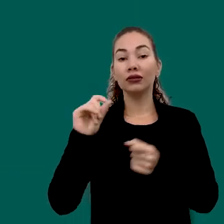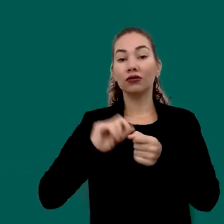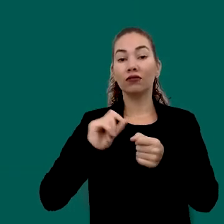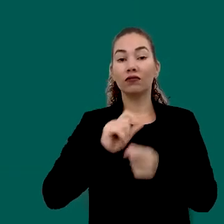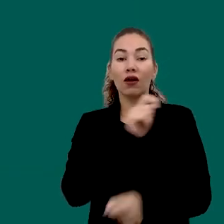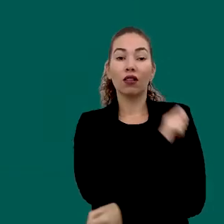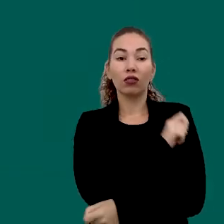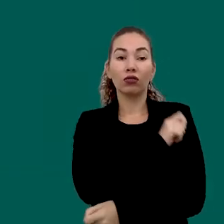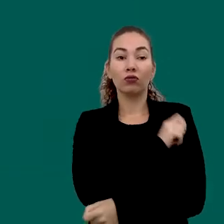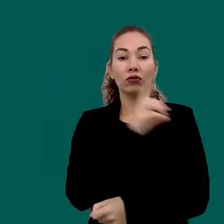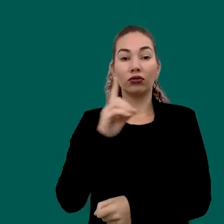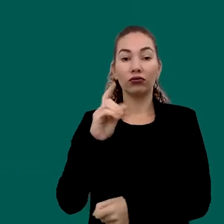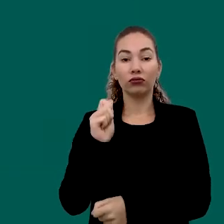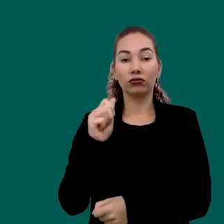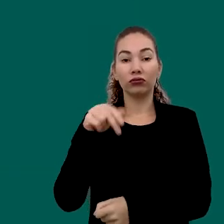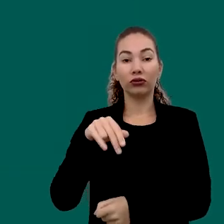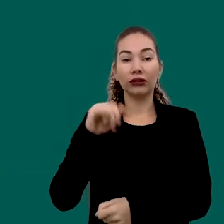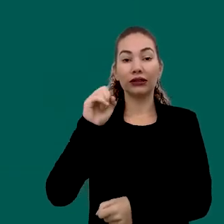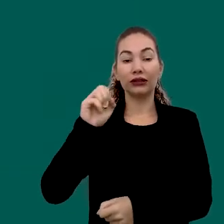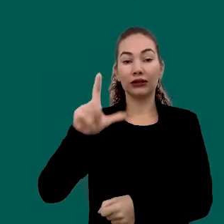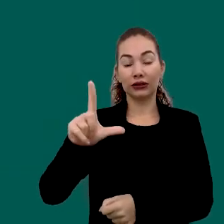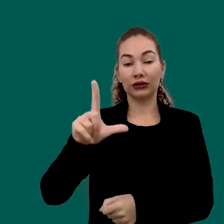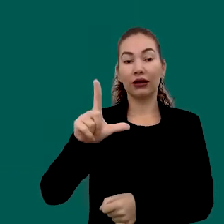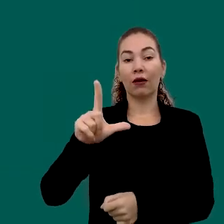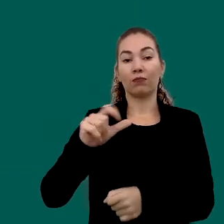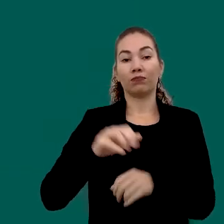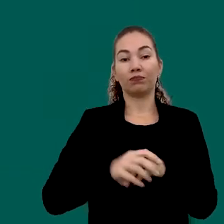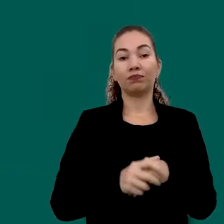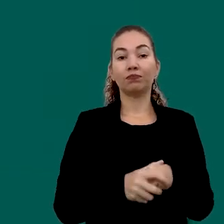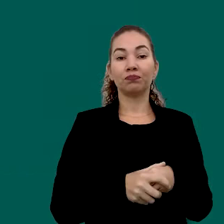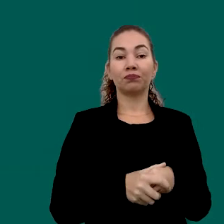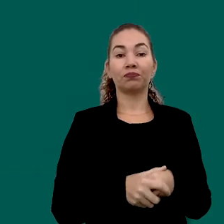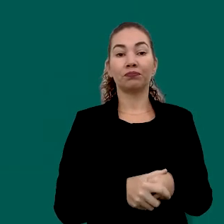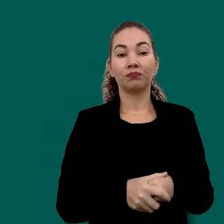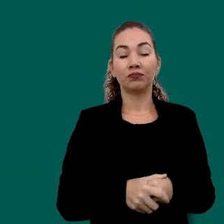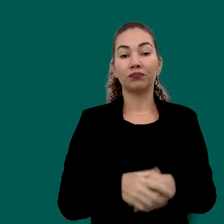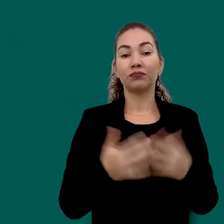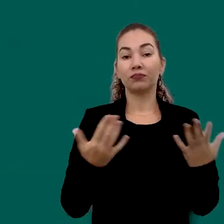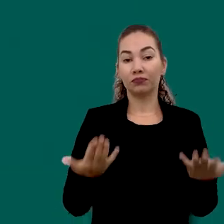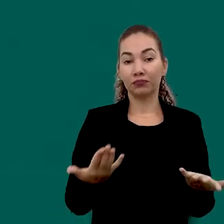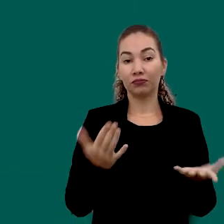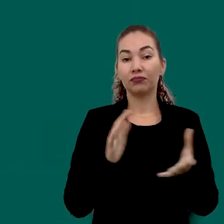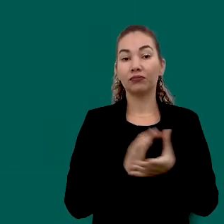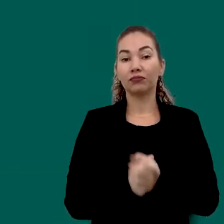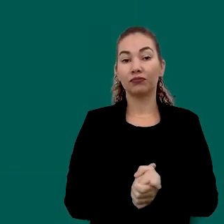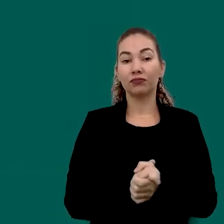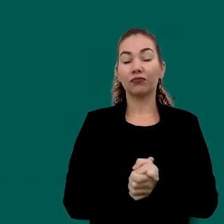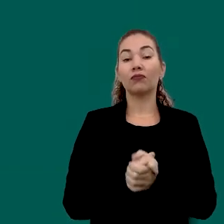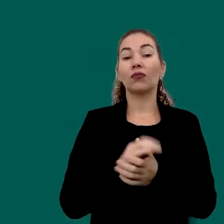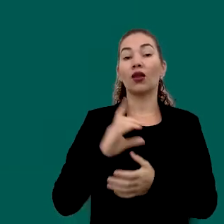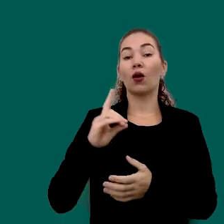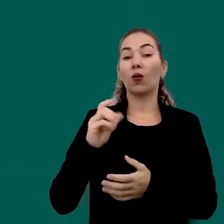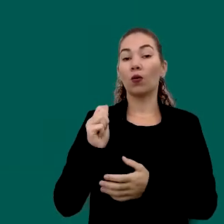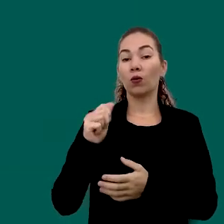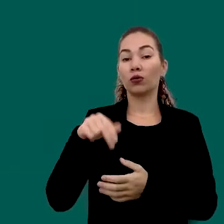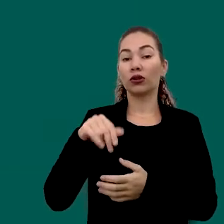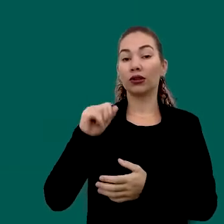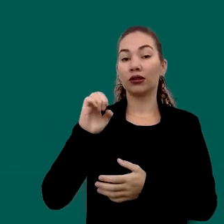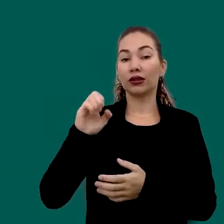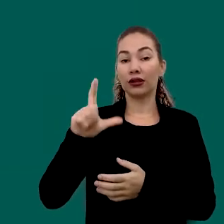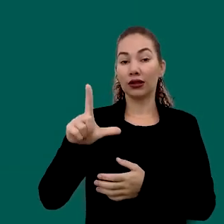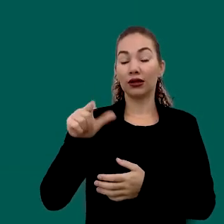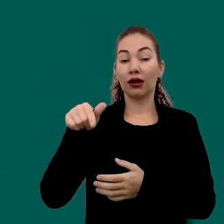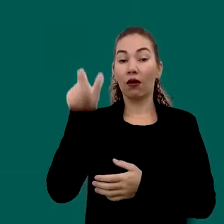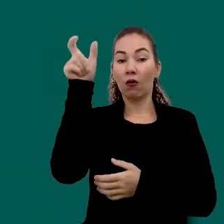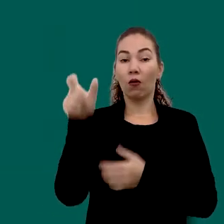Daniel Meurer, ou Meurer, desculpa, eu falei o sobrenome errado, ele vai brigar comigo. Do Daniel Meurer, que está fazendo justamente uma